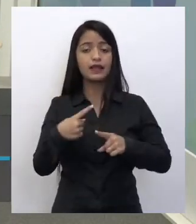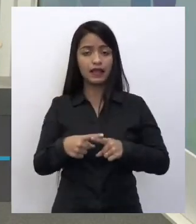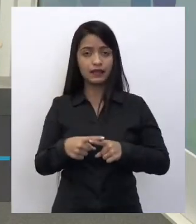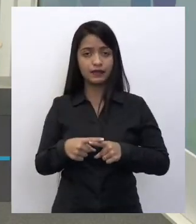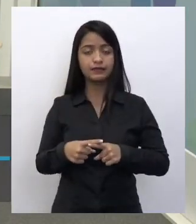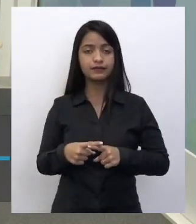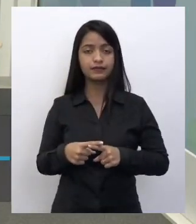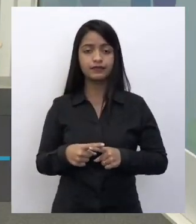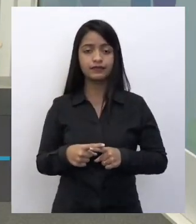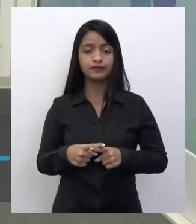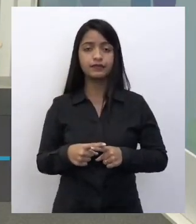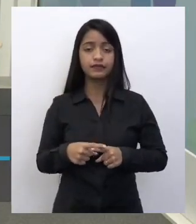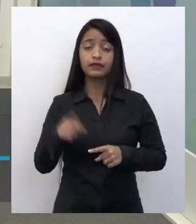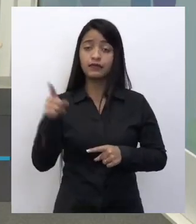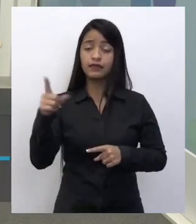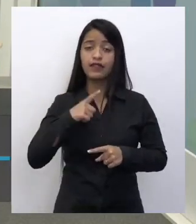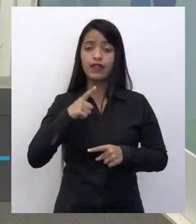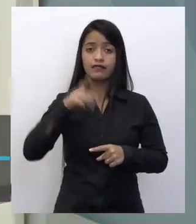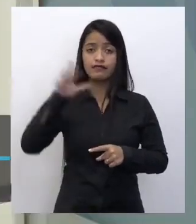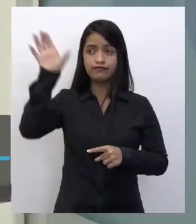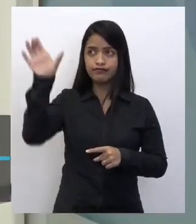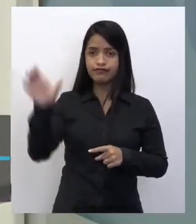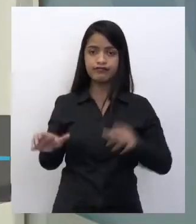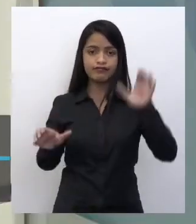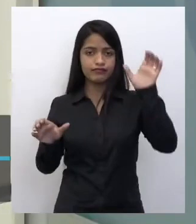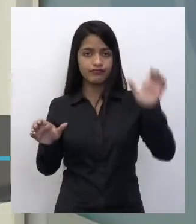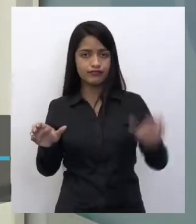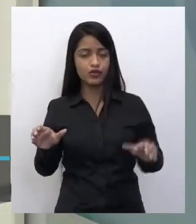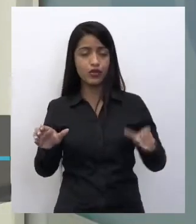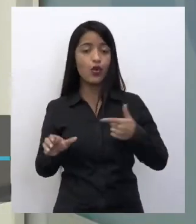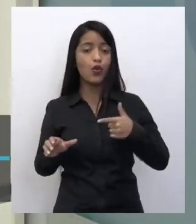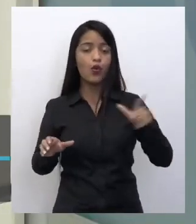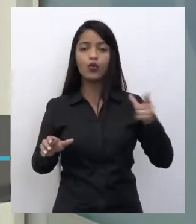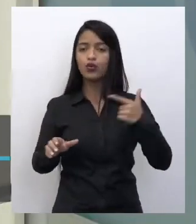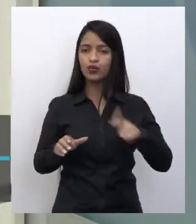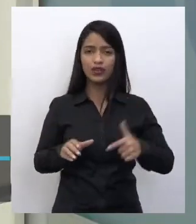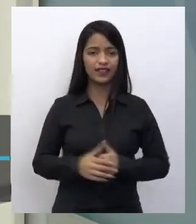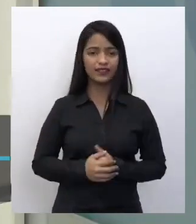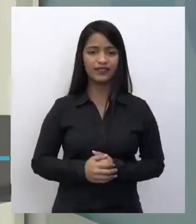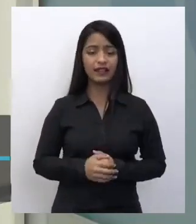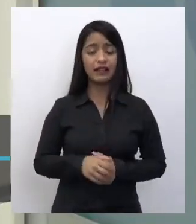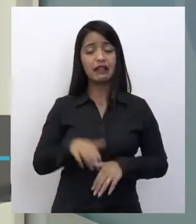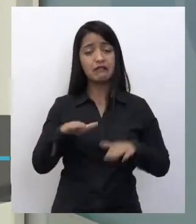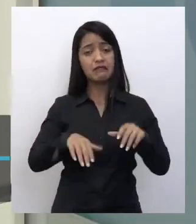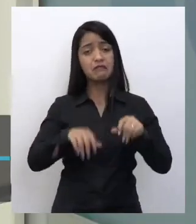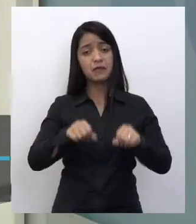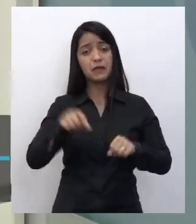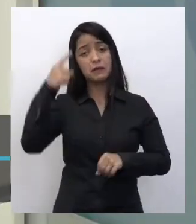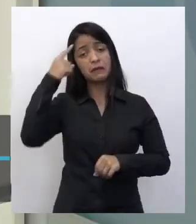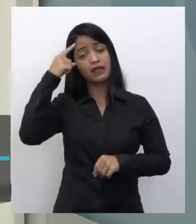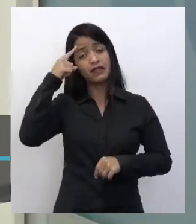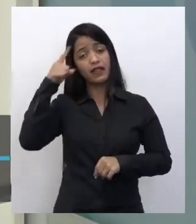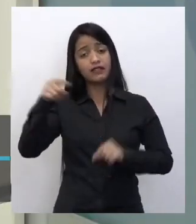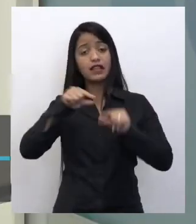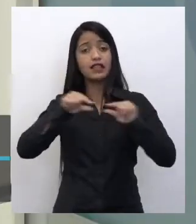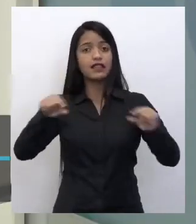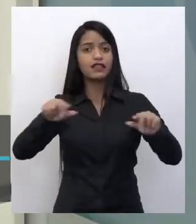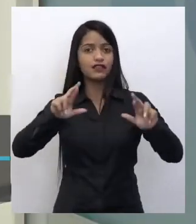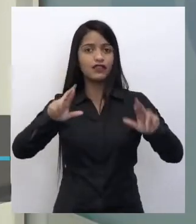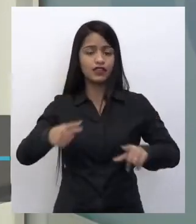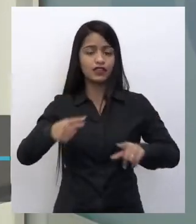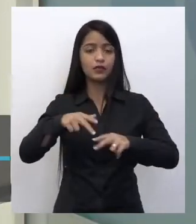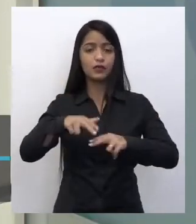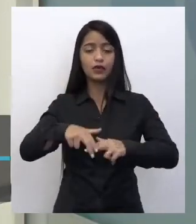até a margem, não é, Dani? Enquanto Sim. que no outro não puxa a margem. Então, às vezes, quando ele pensou as linhas são diferentes, é porque Pode ser no outro nesse a gente sentido. Tem